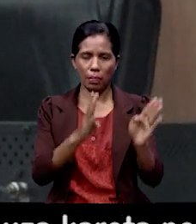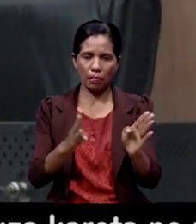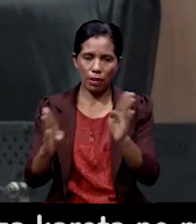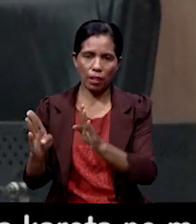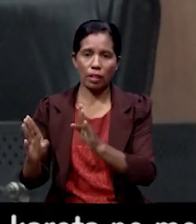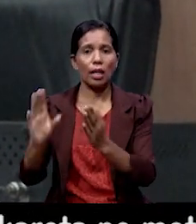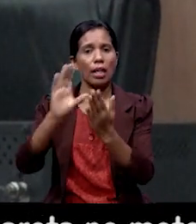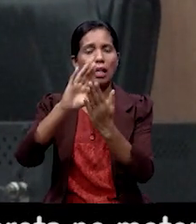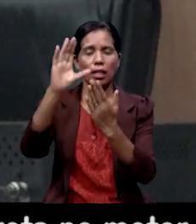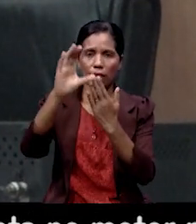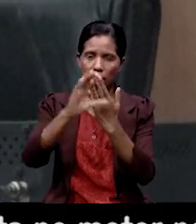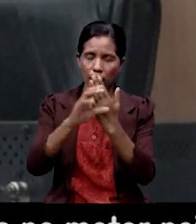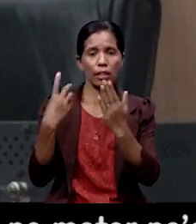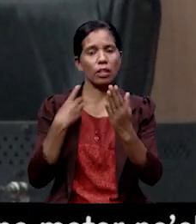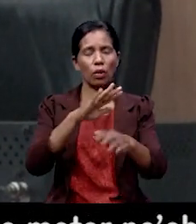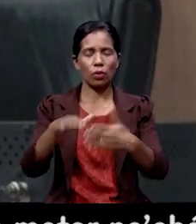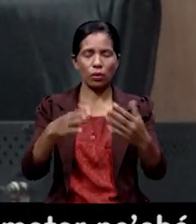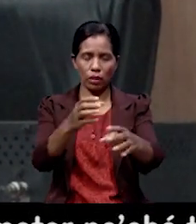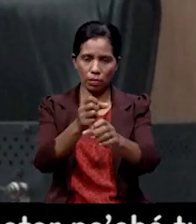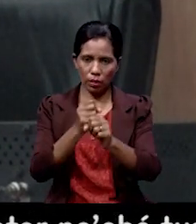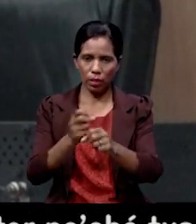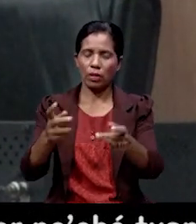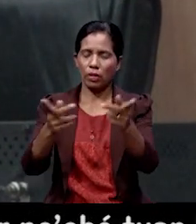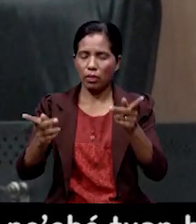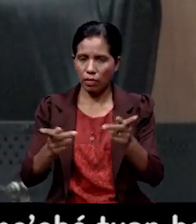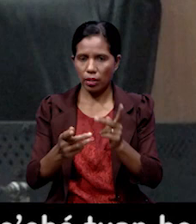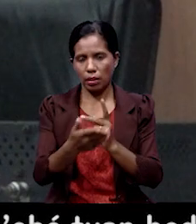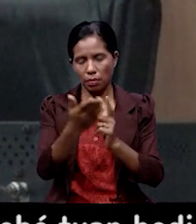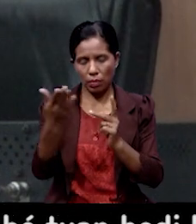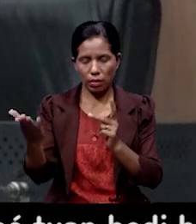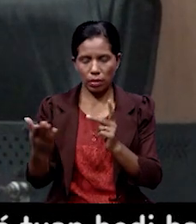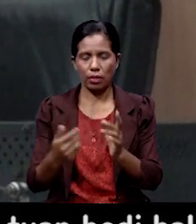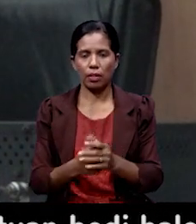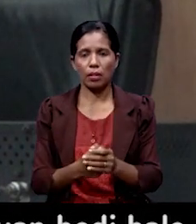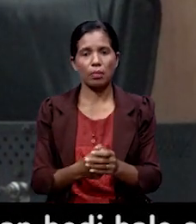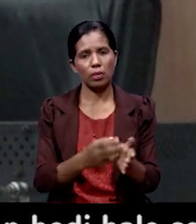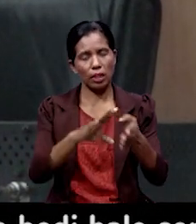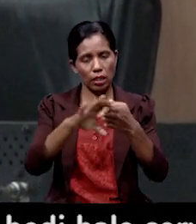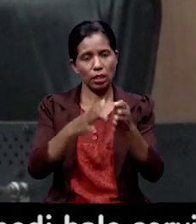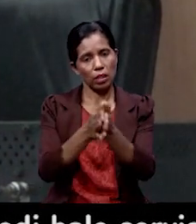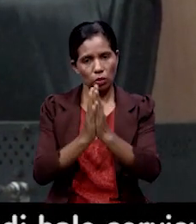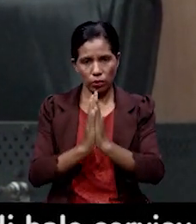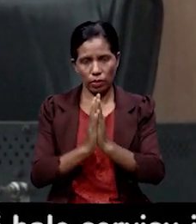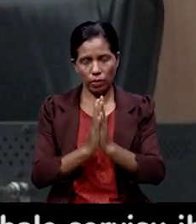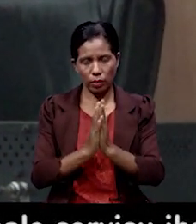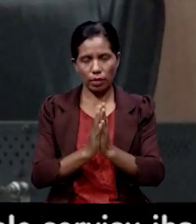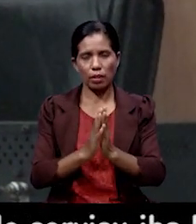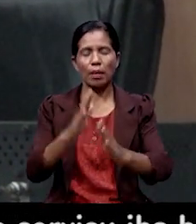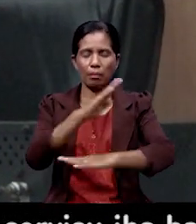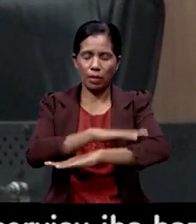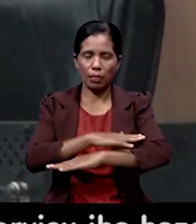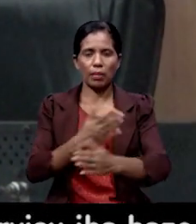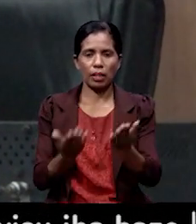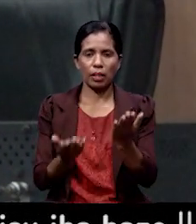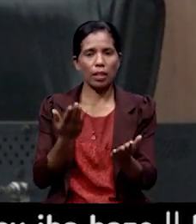nebema itahoto Simona faten encaminha te botar ne pedido ato no ne mesa beleteto